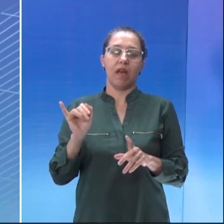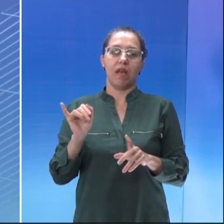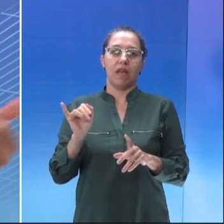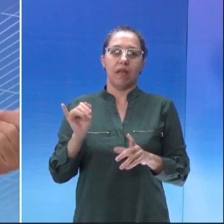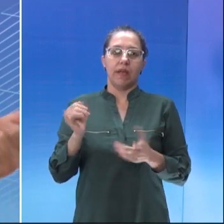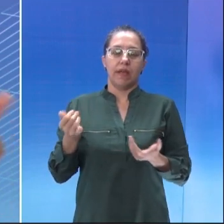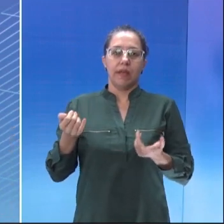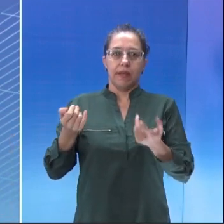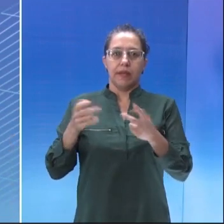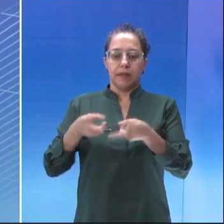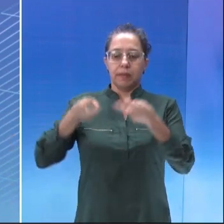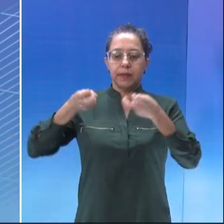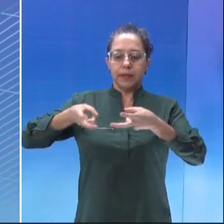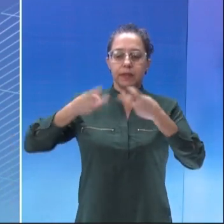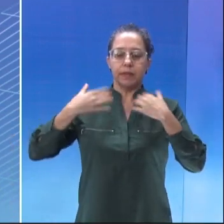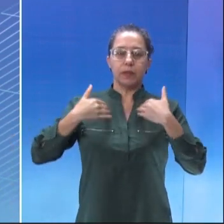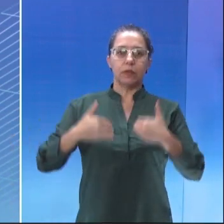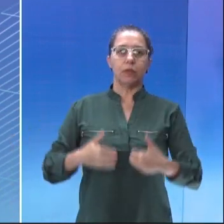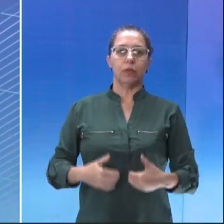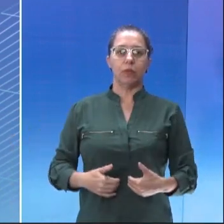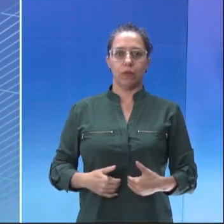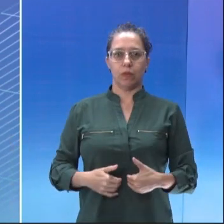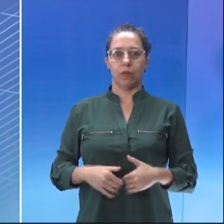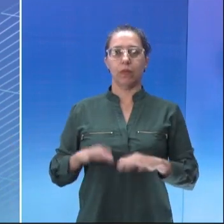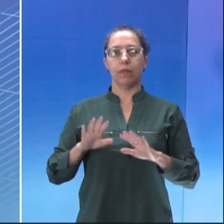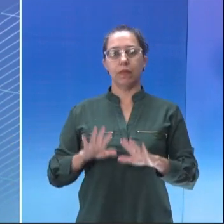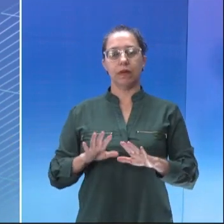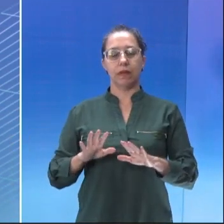corpo. Portanto, ela vai se acumular,